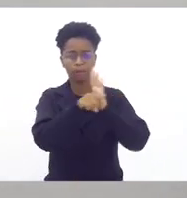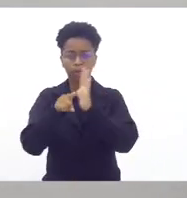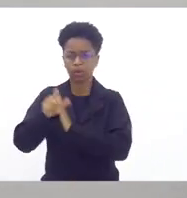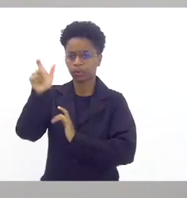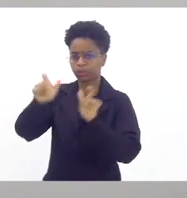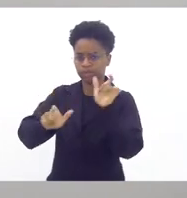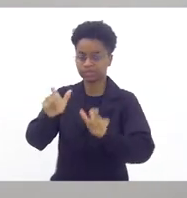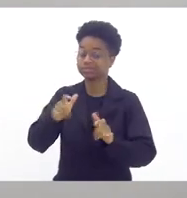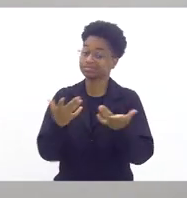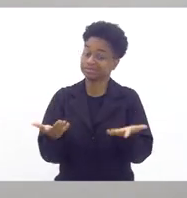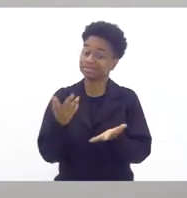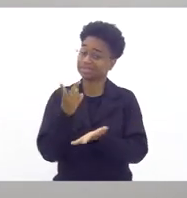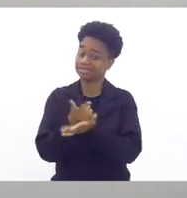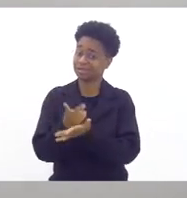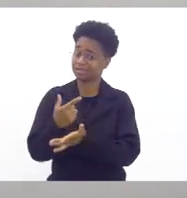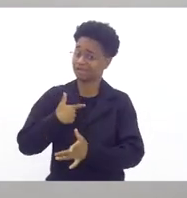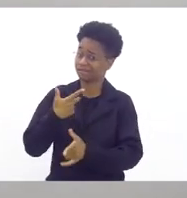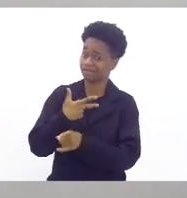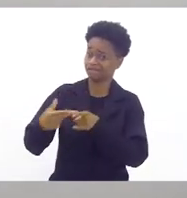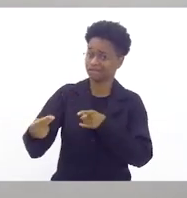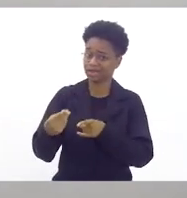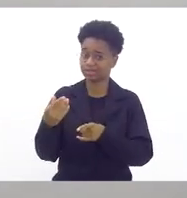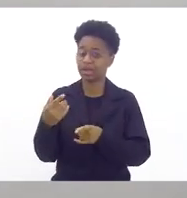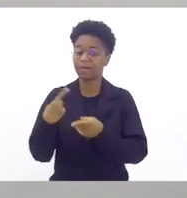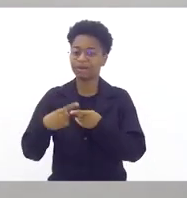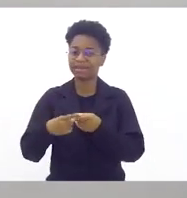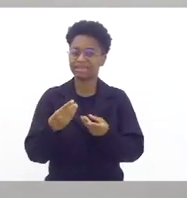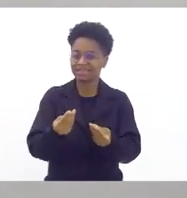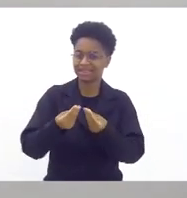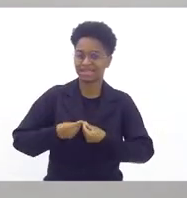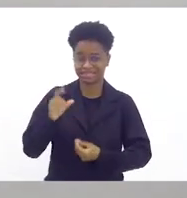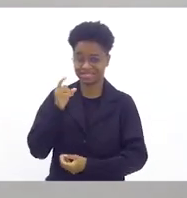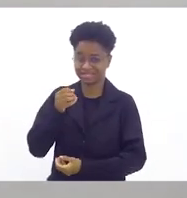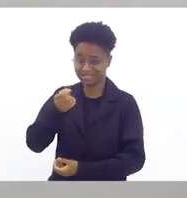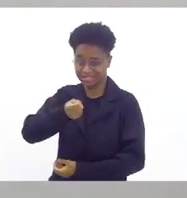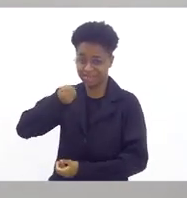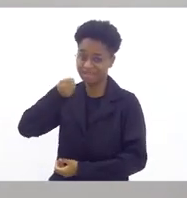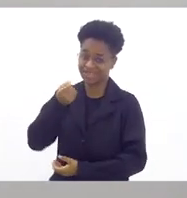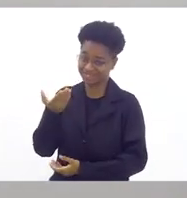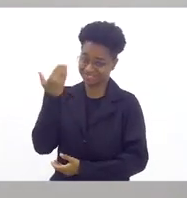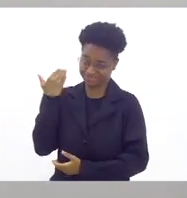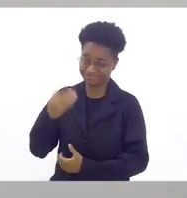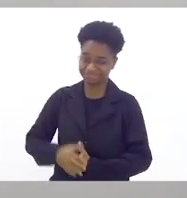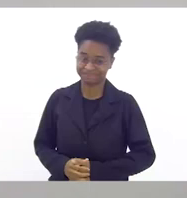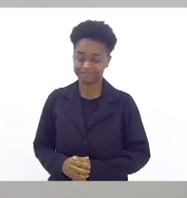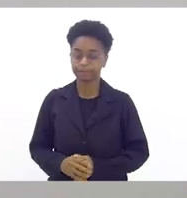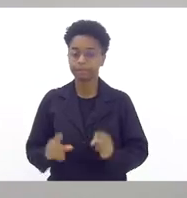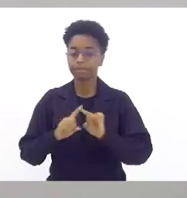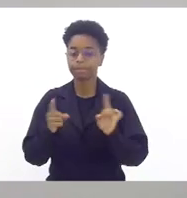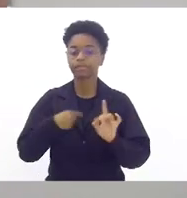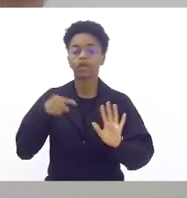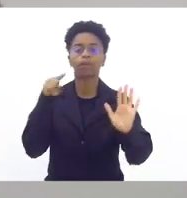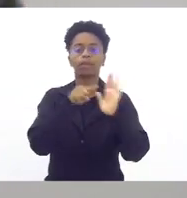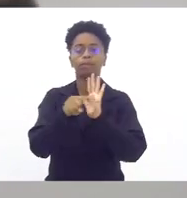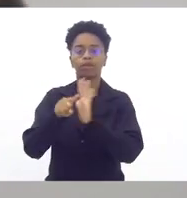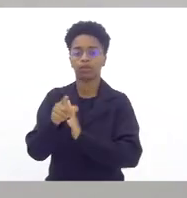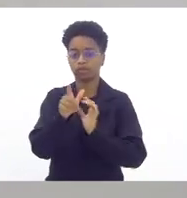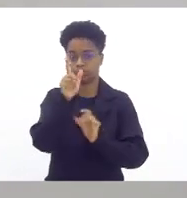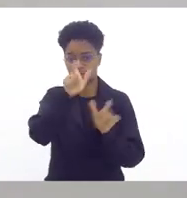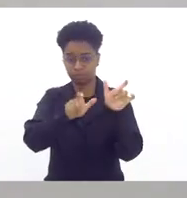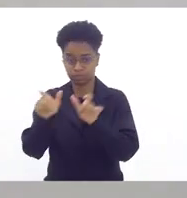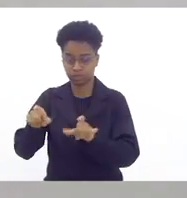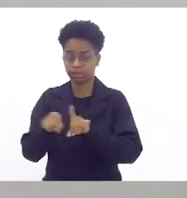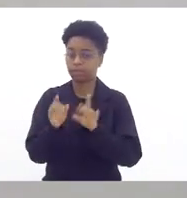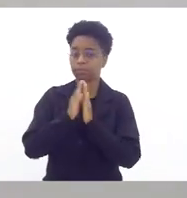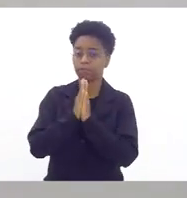eu sempre ganho um hambúrguer, na época em eu bebia cerveja, eu ganhava sempre mais cerveja das pessoas, é quando eu pergunto para as pessoas e peço para as